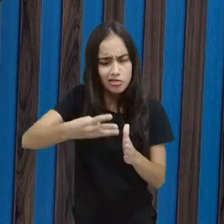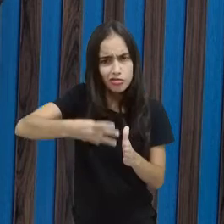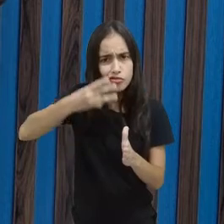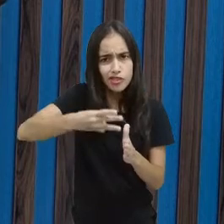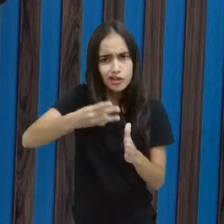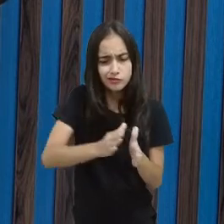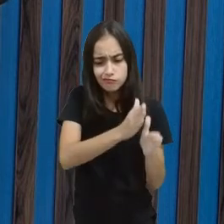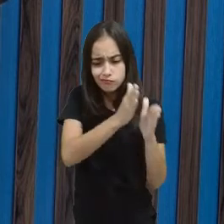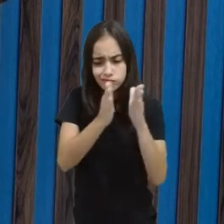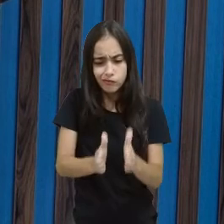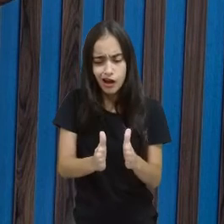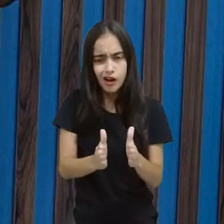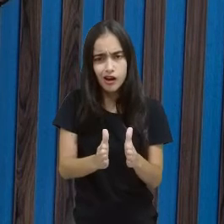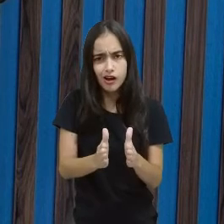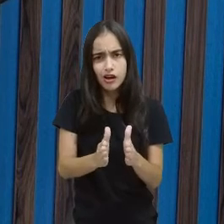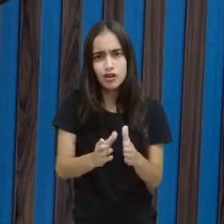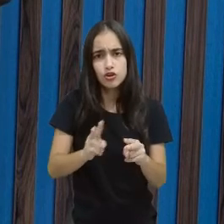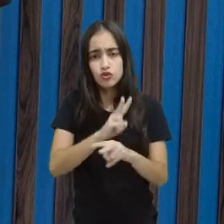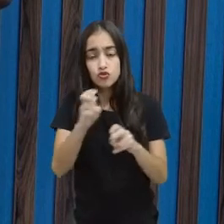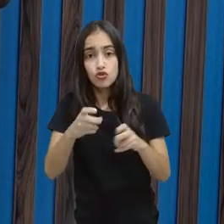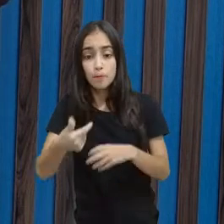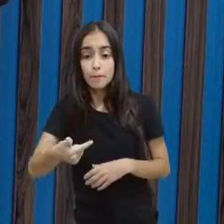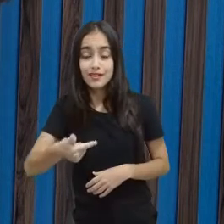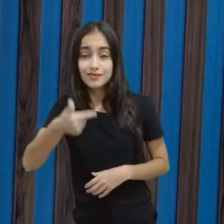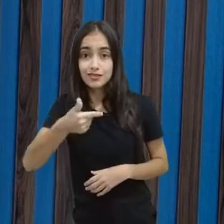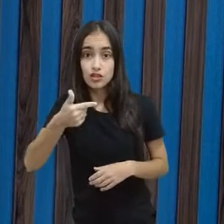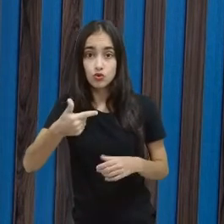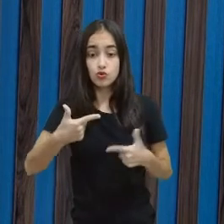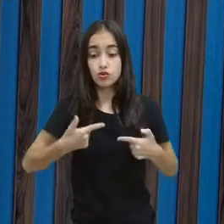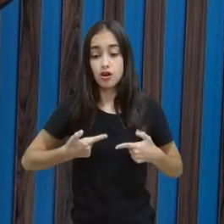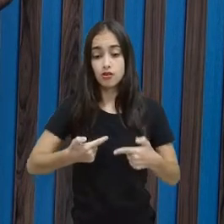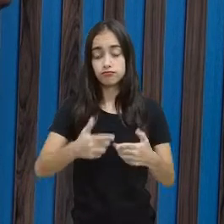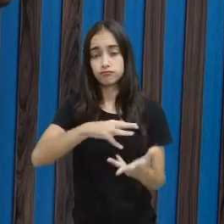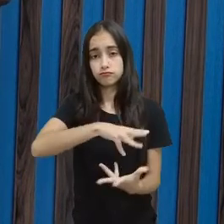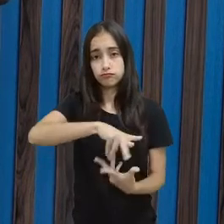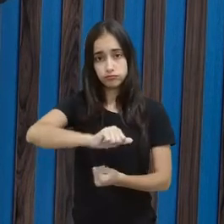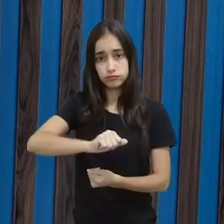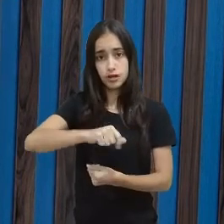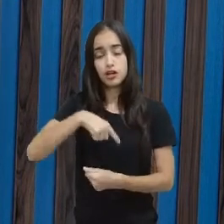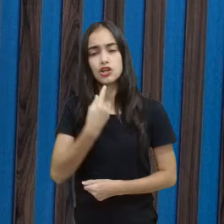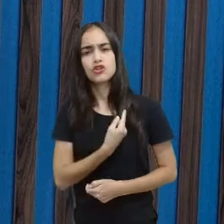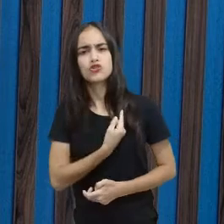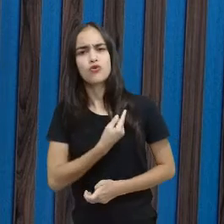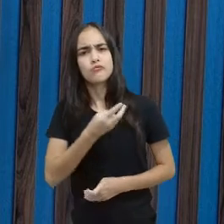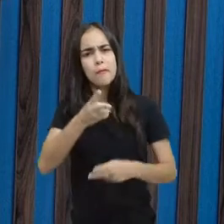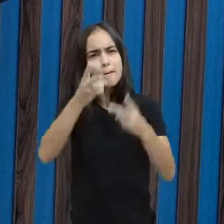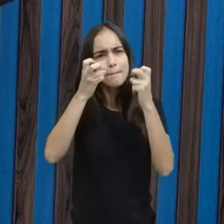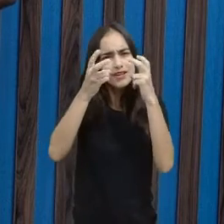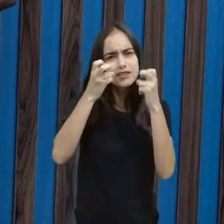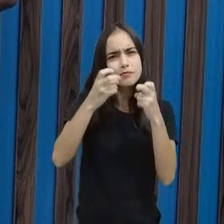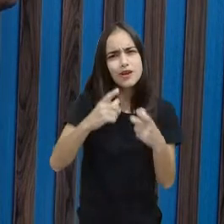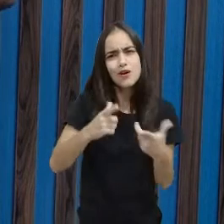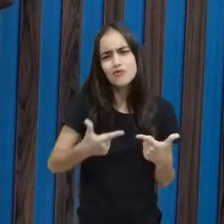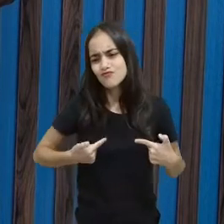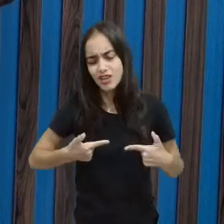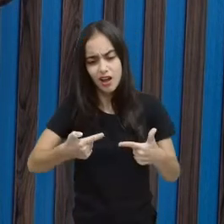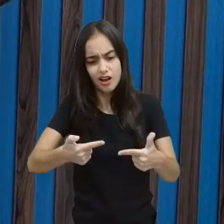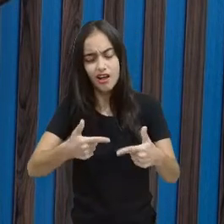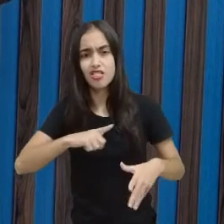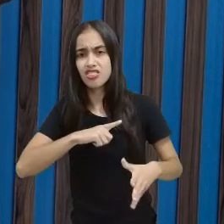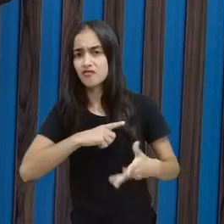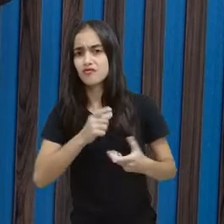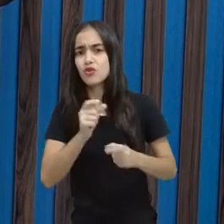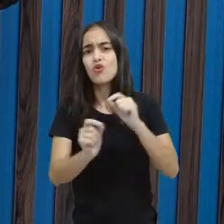Mundial, e a gente viu, né, que essa guerra ela ganhou um status assim, inclusive,